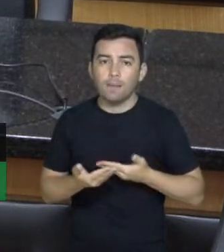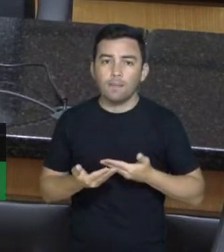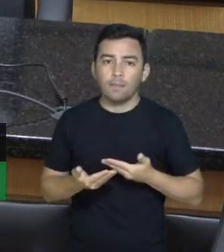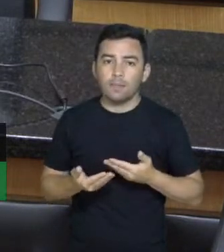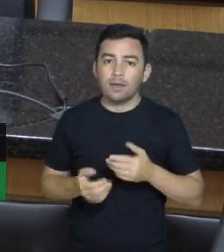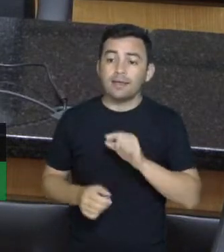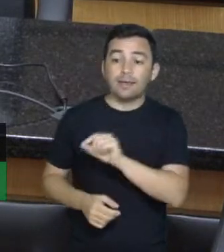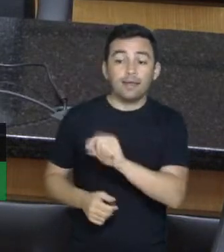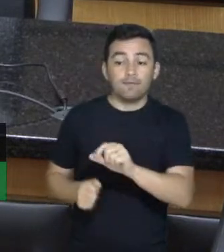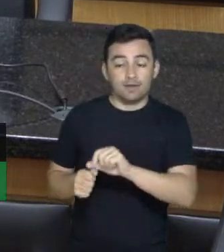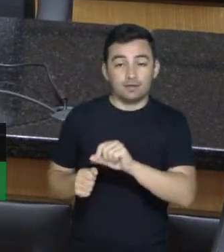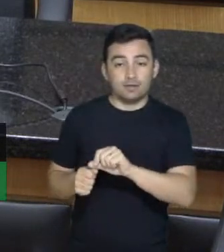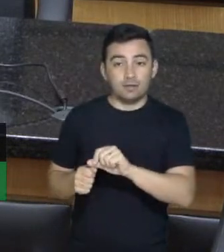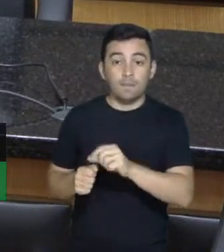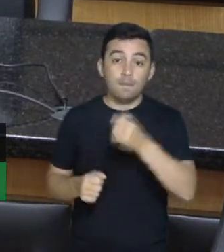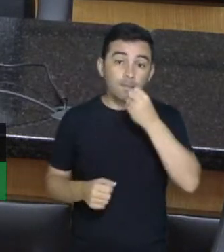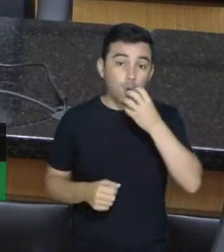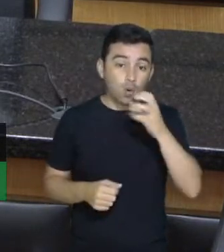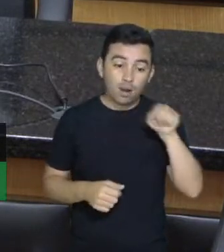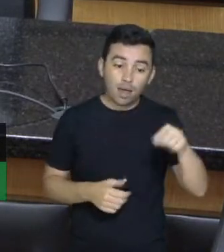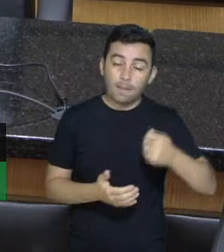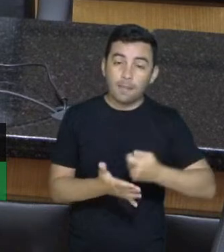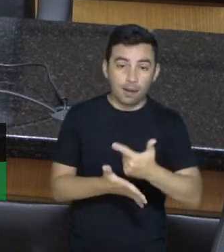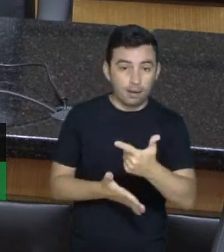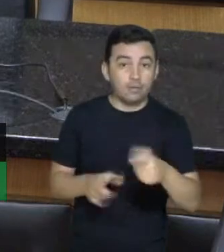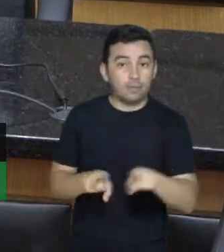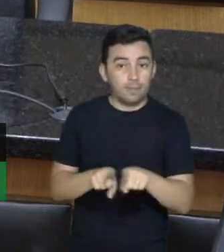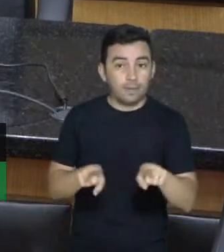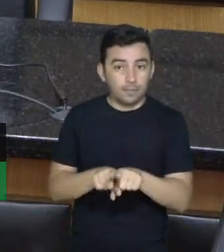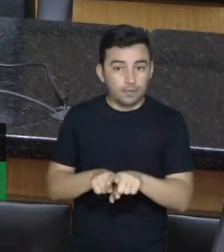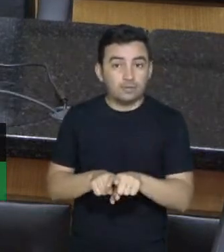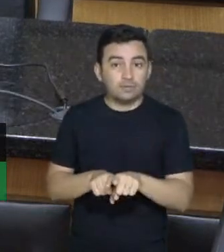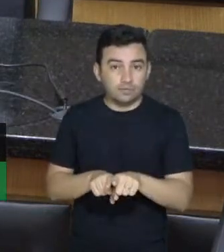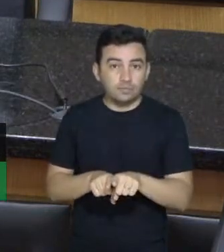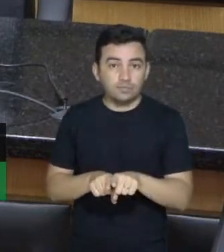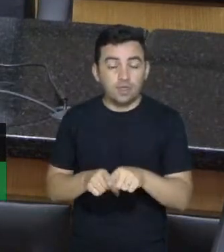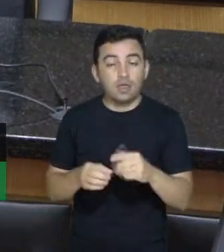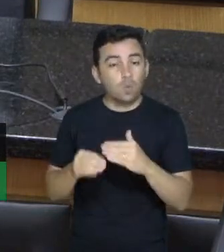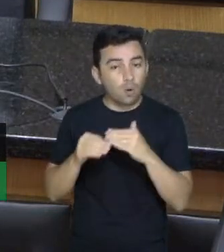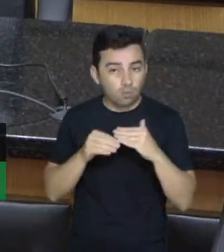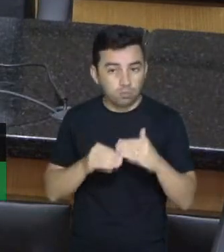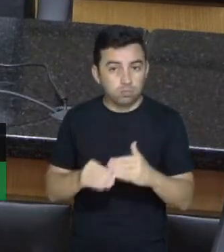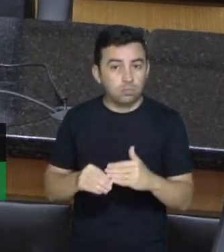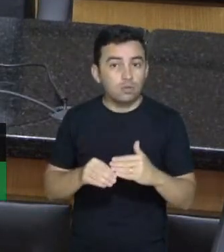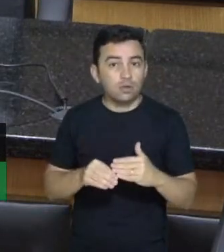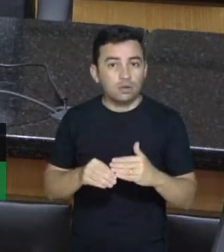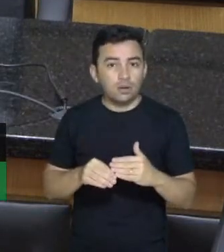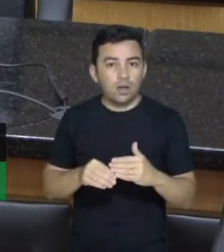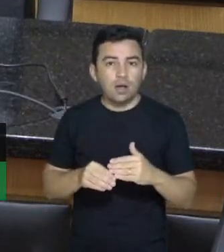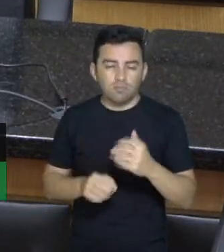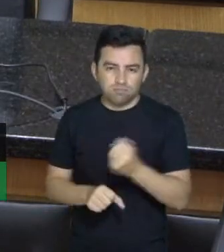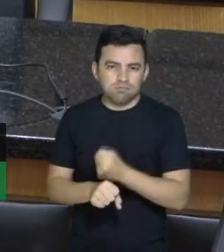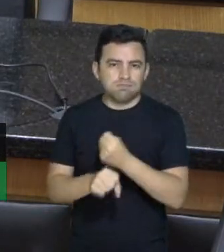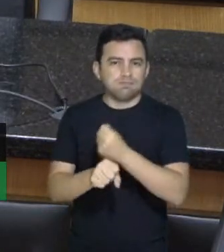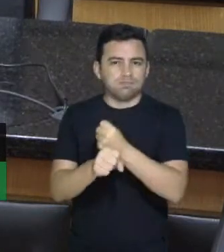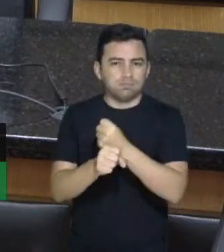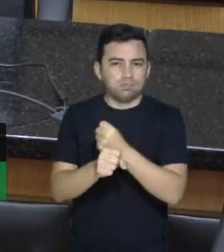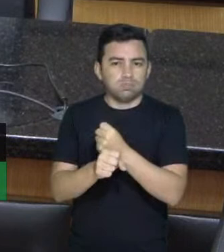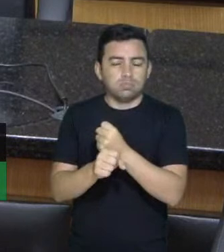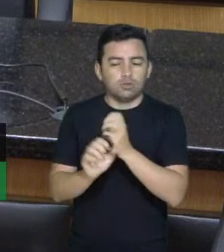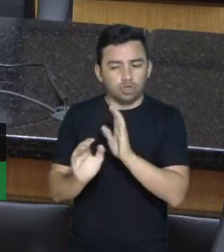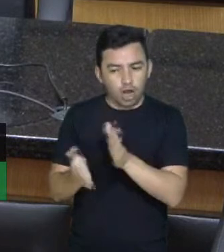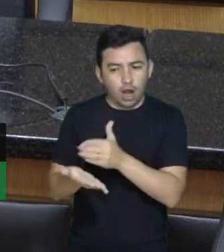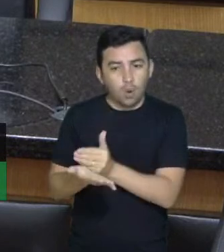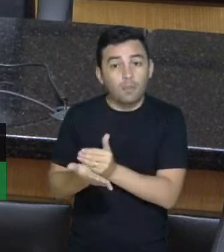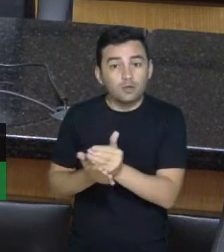fazendo a obra e bom para quem está pagando essa obra, essas obras vão ter continuidade. Então, obras que tiveram o primeiro pagamento e que